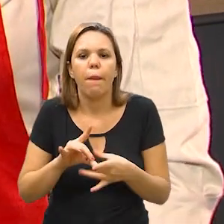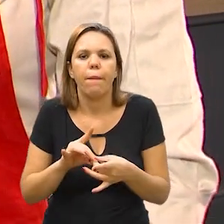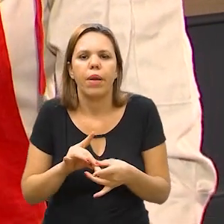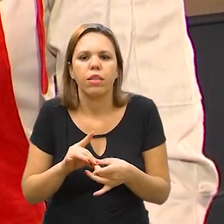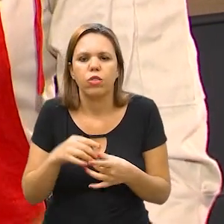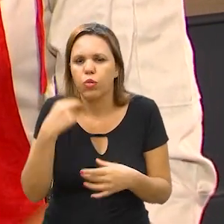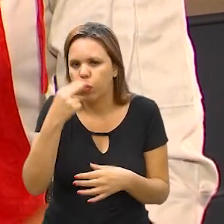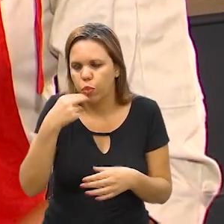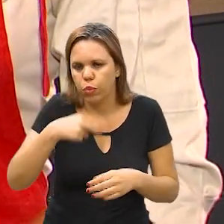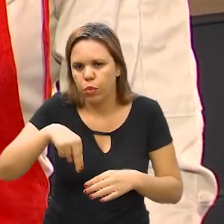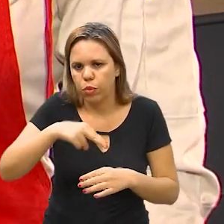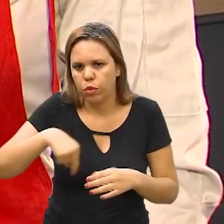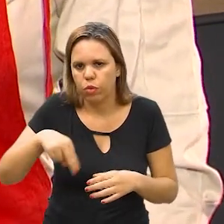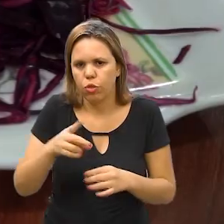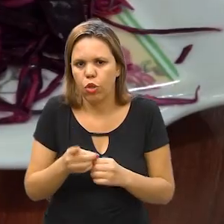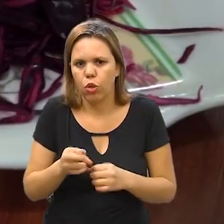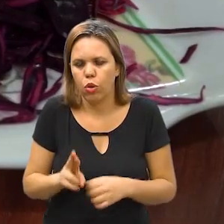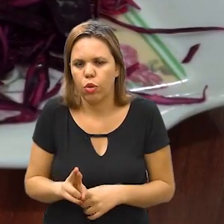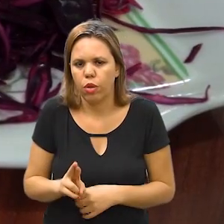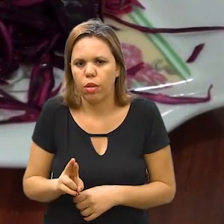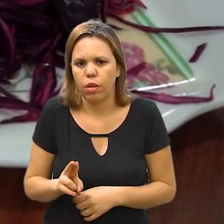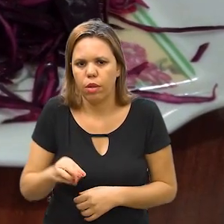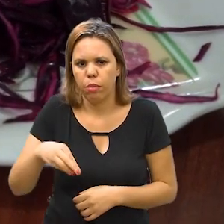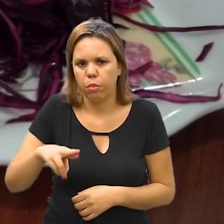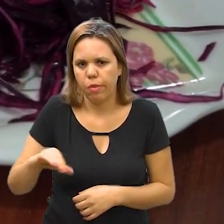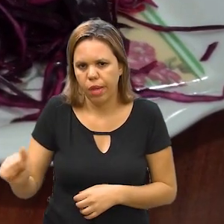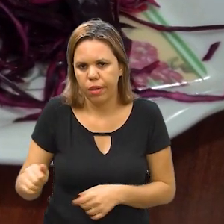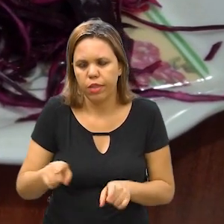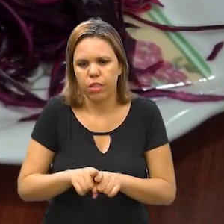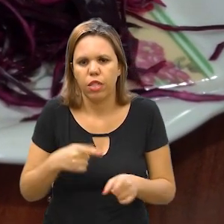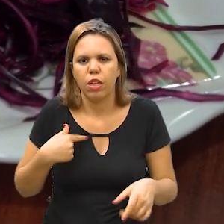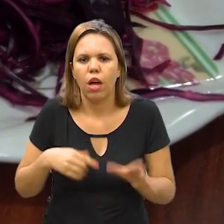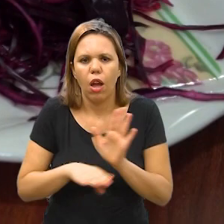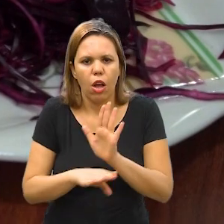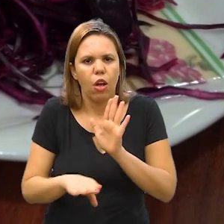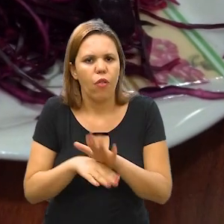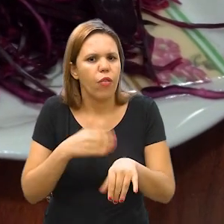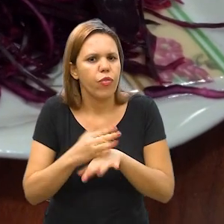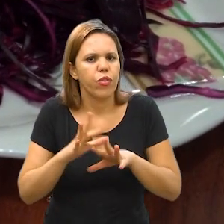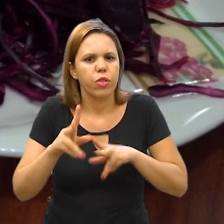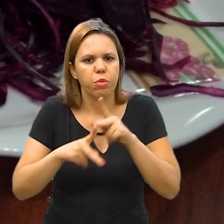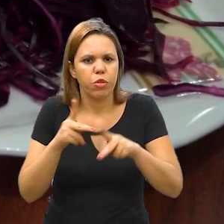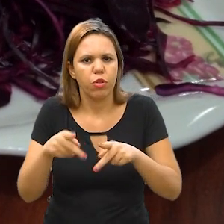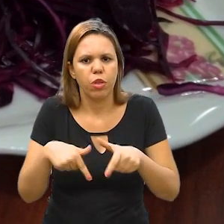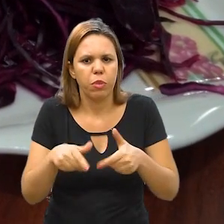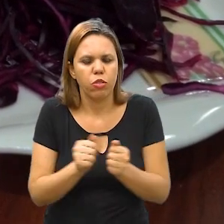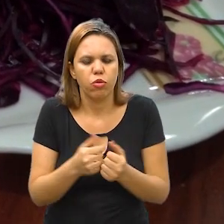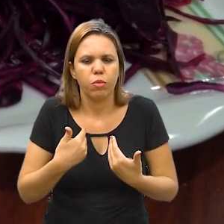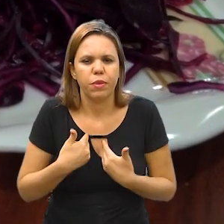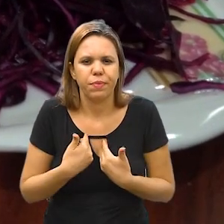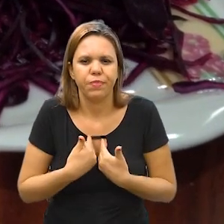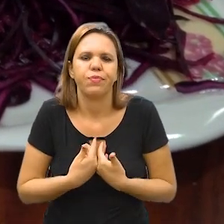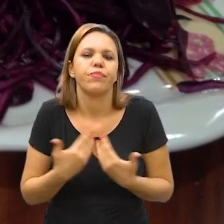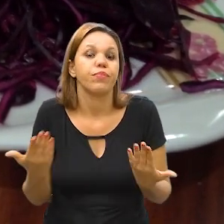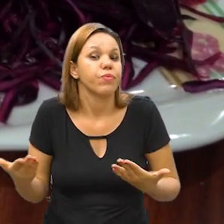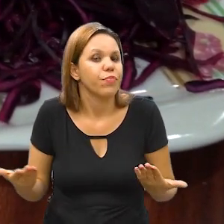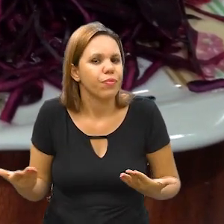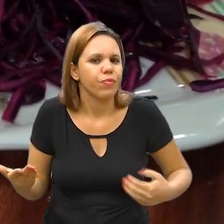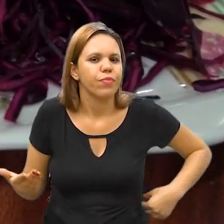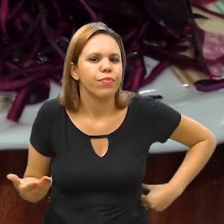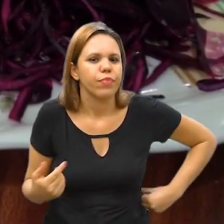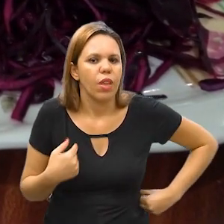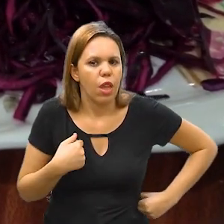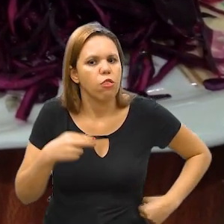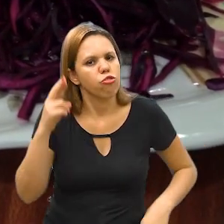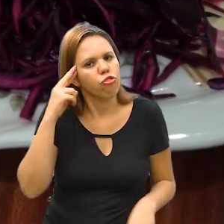com uma nutricionista chamada doutora Maria Tavalin. Foi ela quem me auxiliou e treinou todas as pessoas que trabalham comigo. E hoje, mesmo